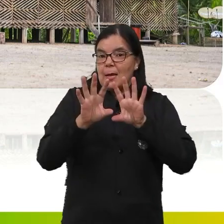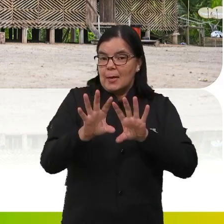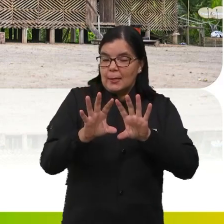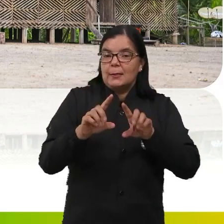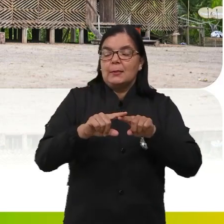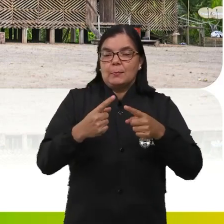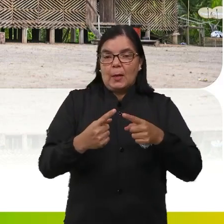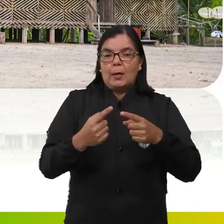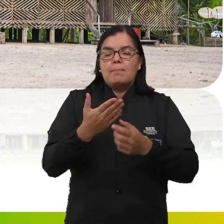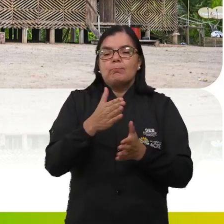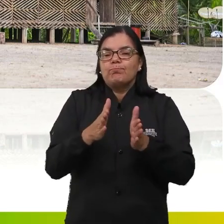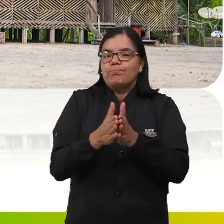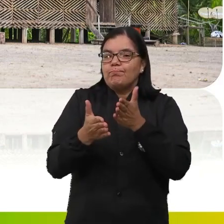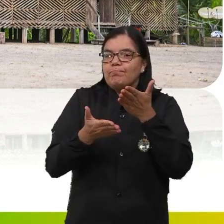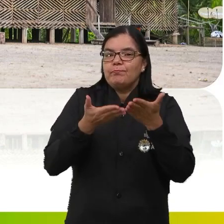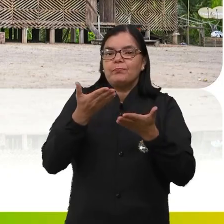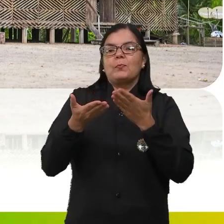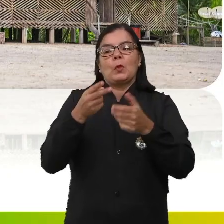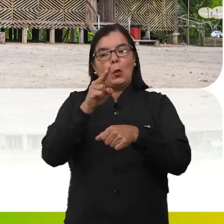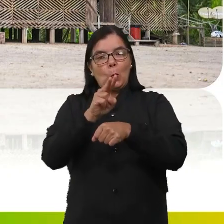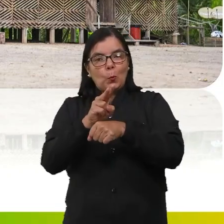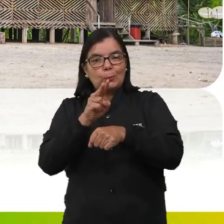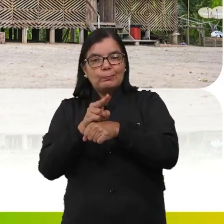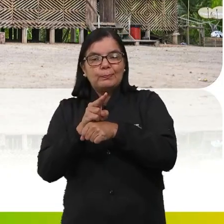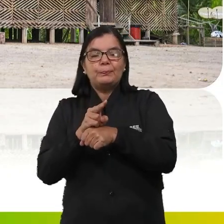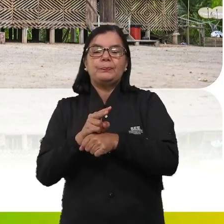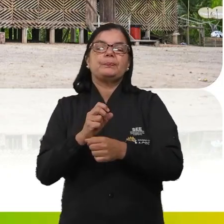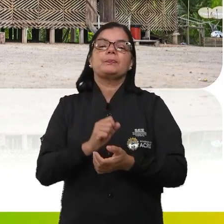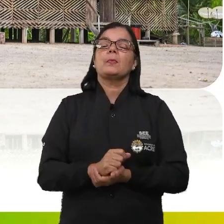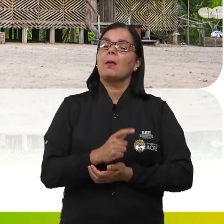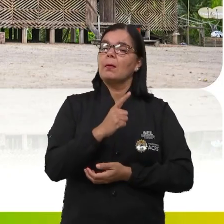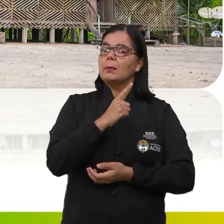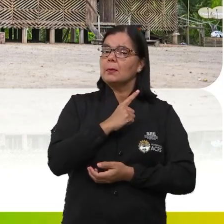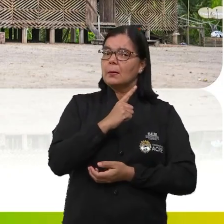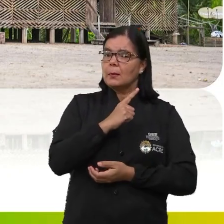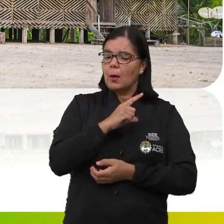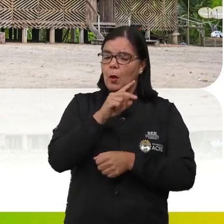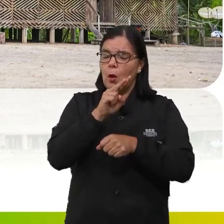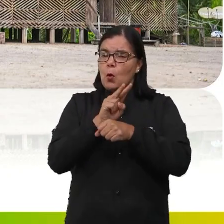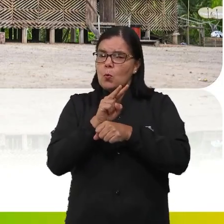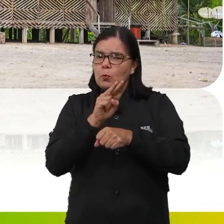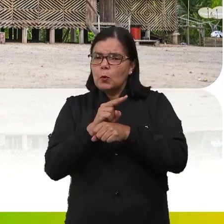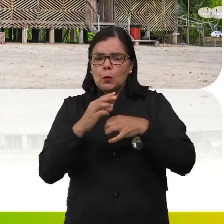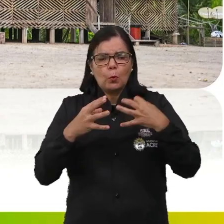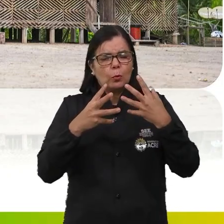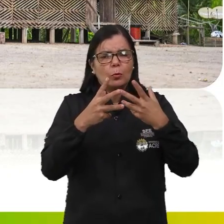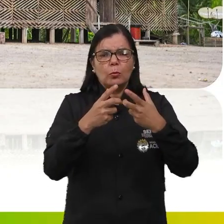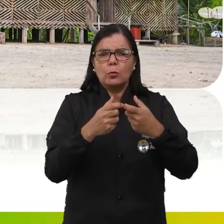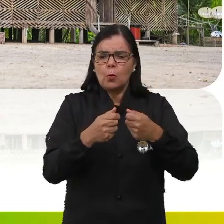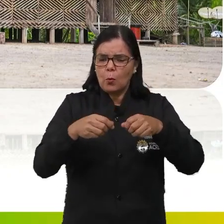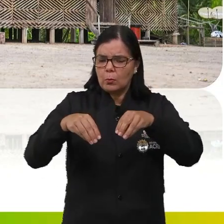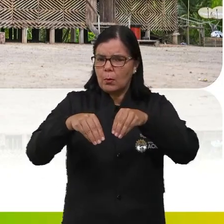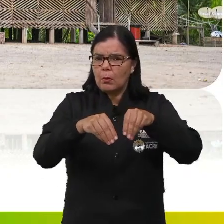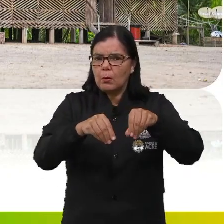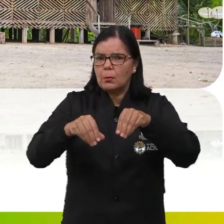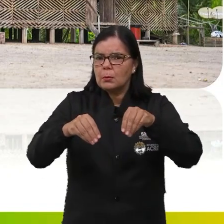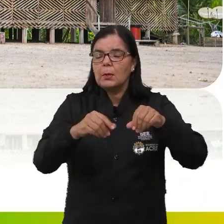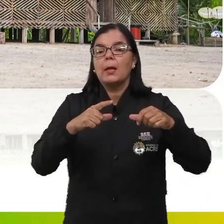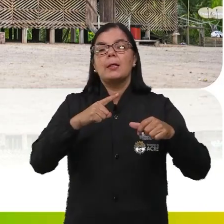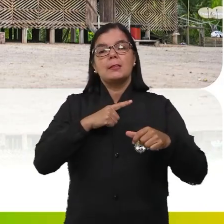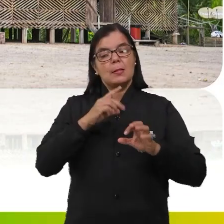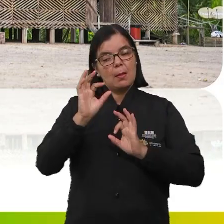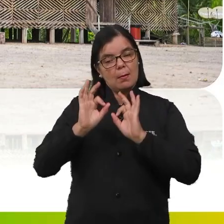forma exemplar, como eu falei para vocês. Eles têm aí um cuidado com todo o seu território, tem toda